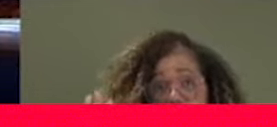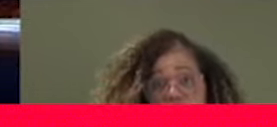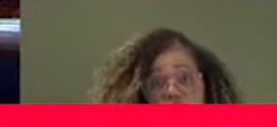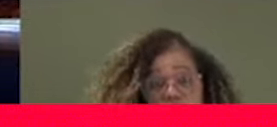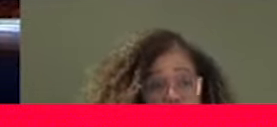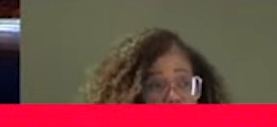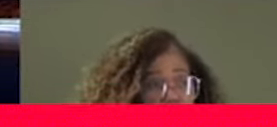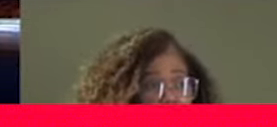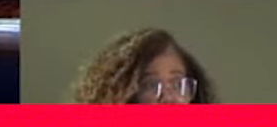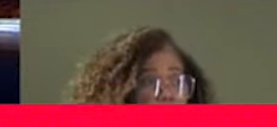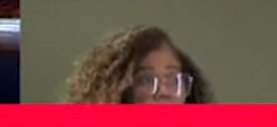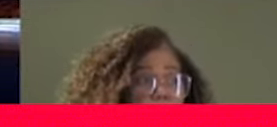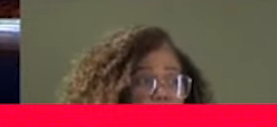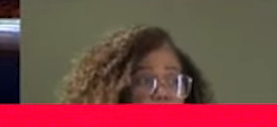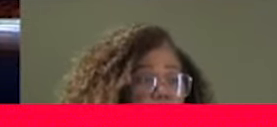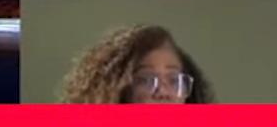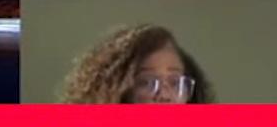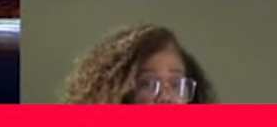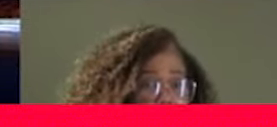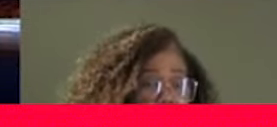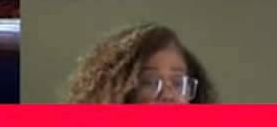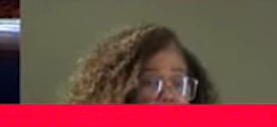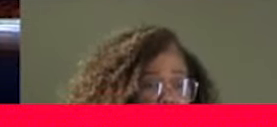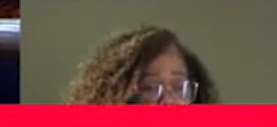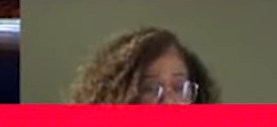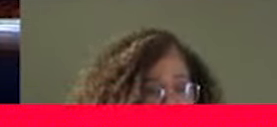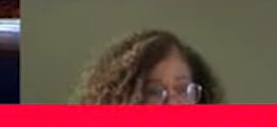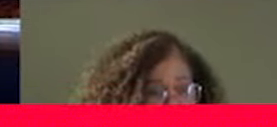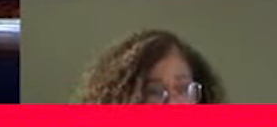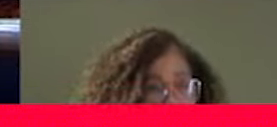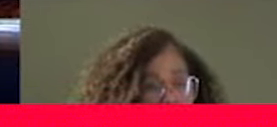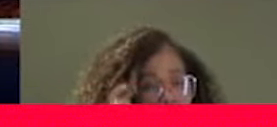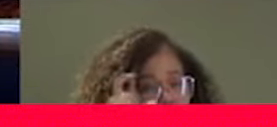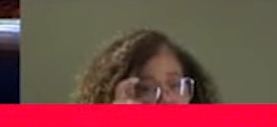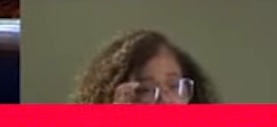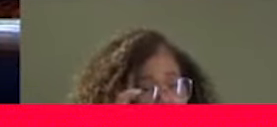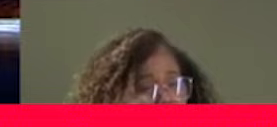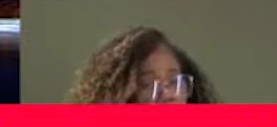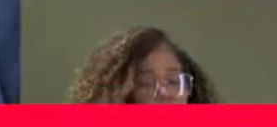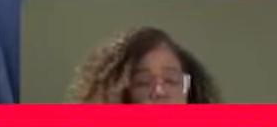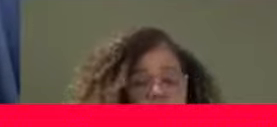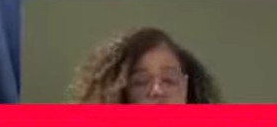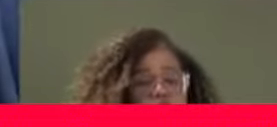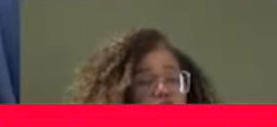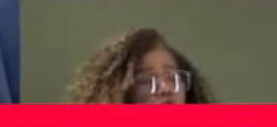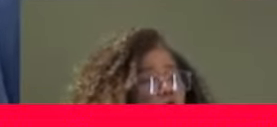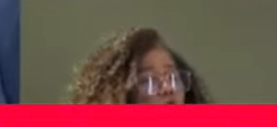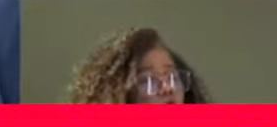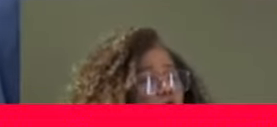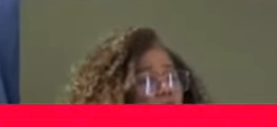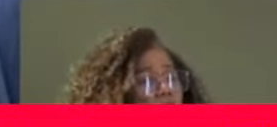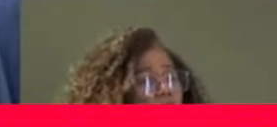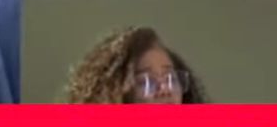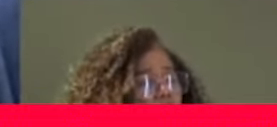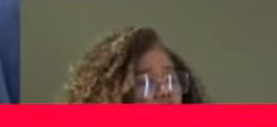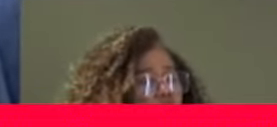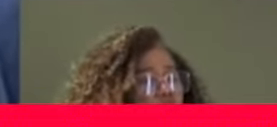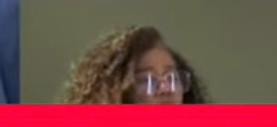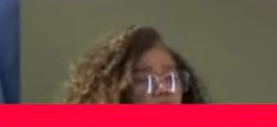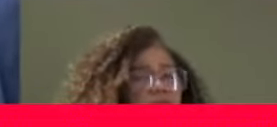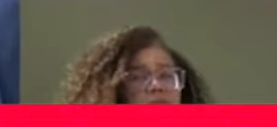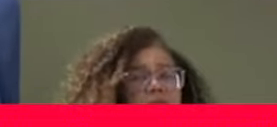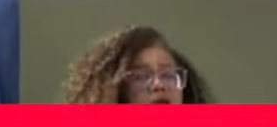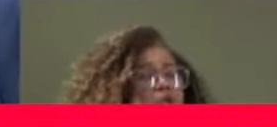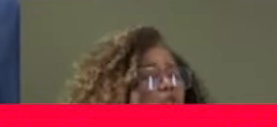pedido de perdão que a Senadora Mares manifestou não só o seu r a sua família mas a todos os